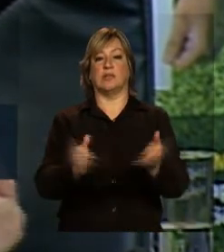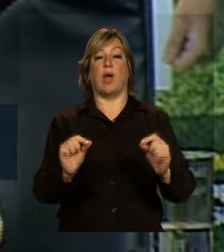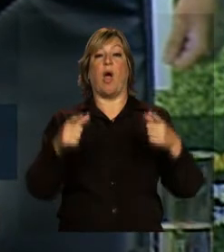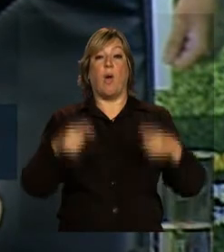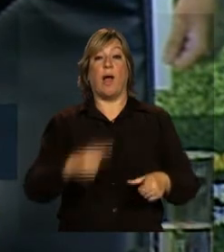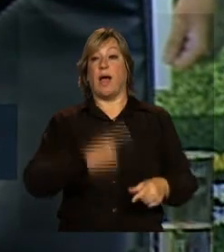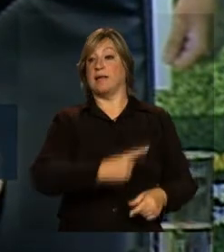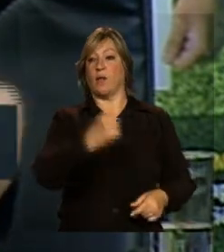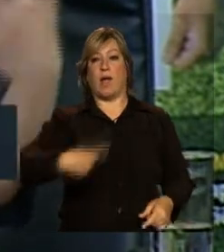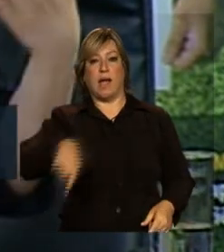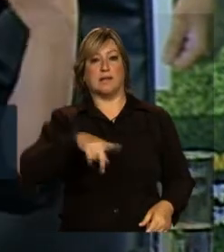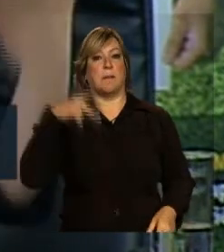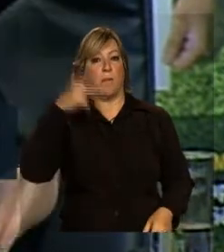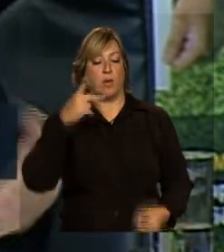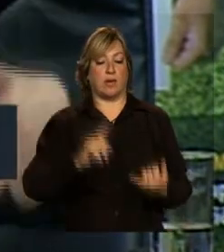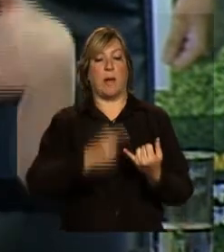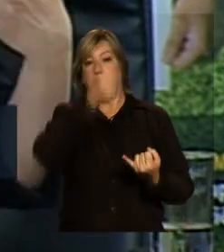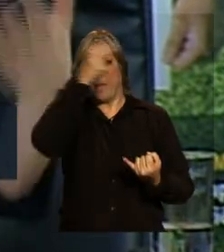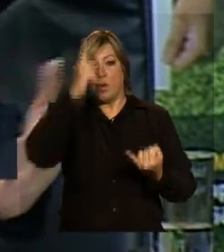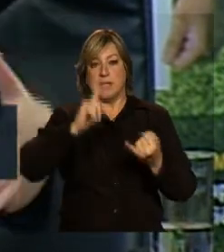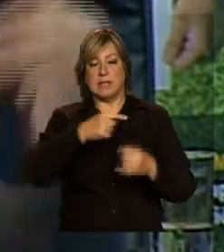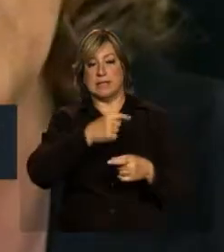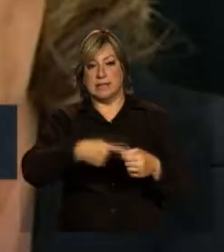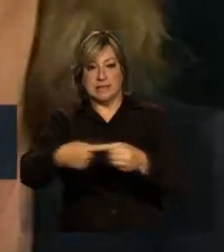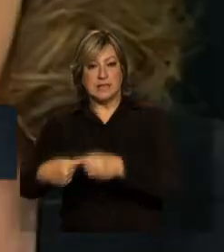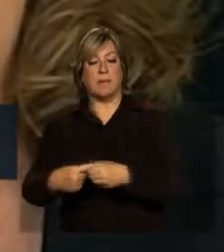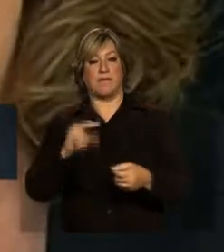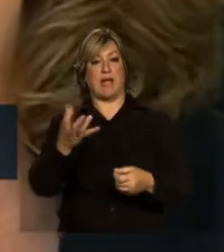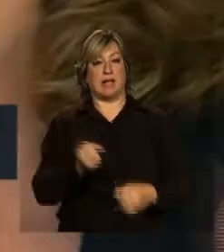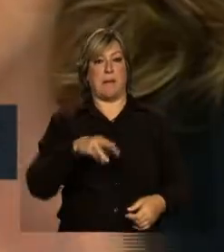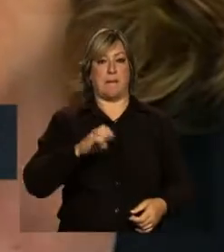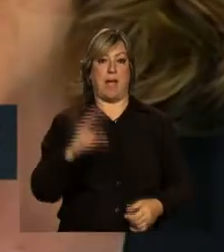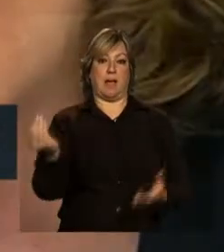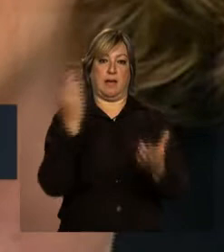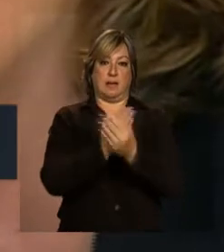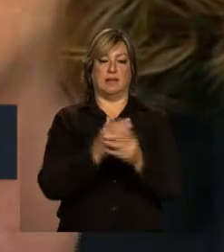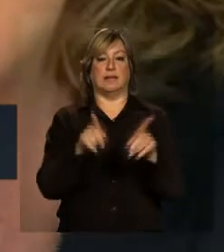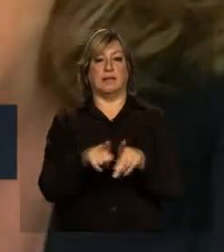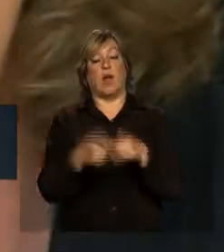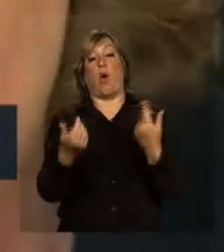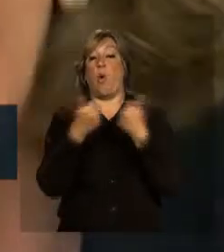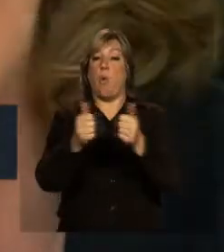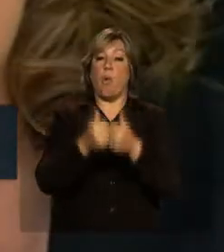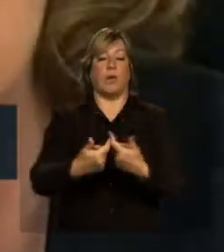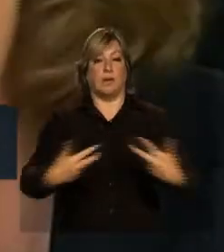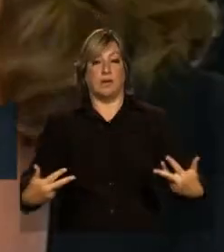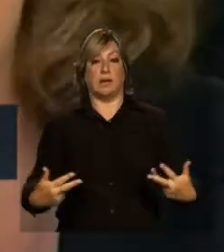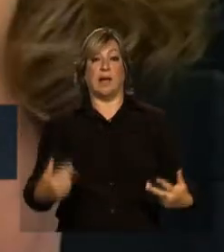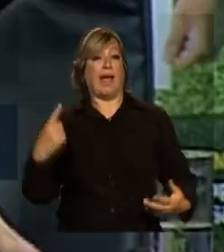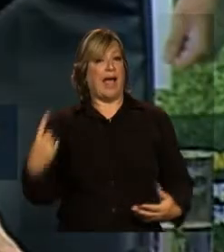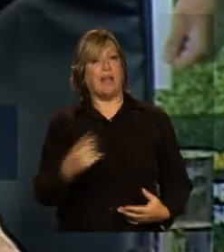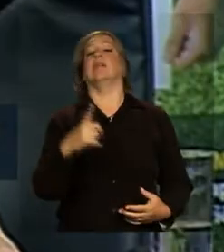cada uma dessas políticas, por exemplo, municípios que receberão, que o MEC cadastrou, seja para os ônibus, cada uma